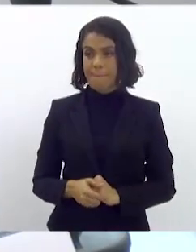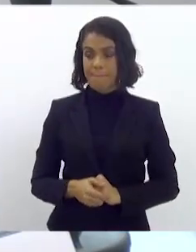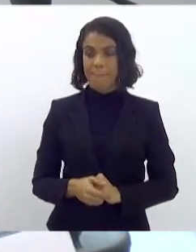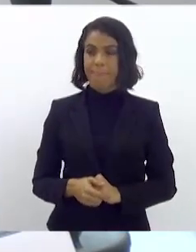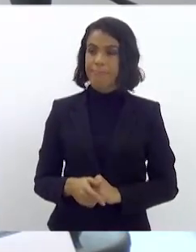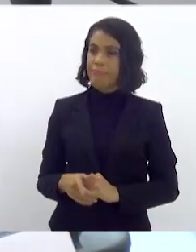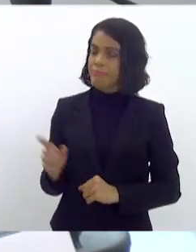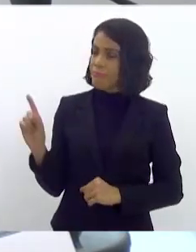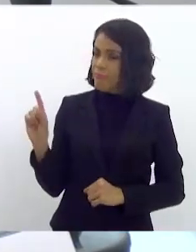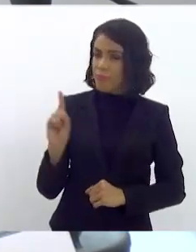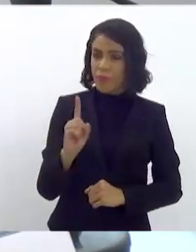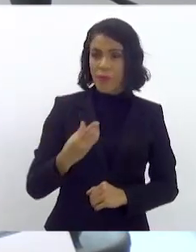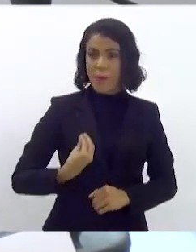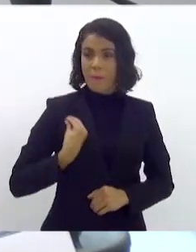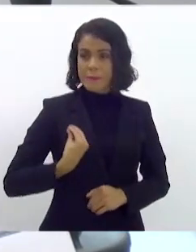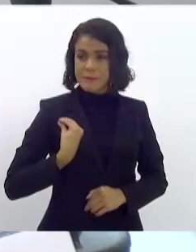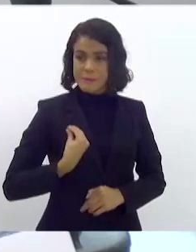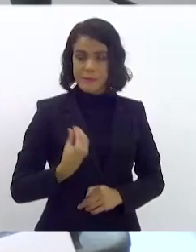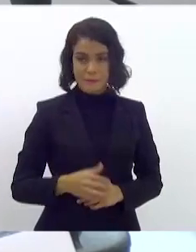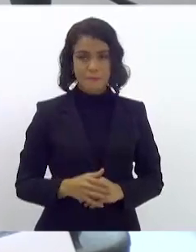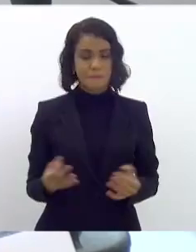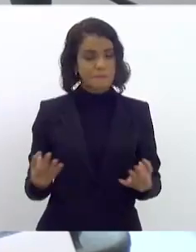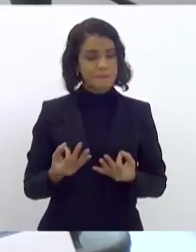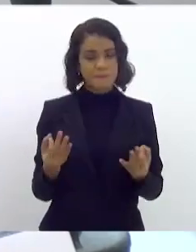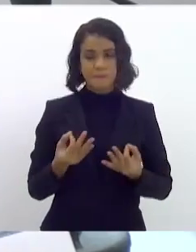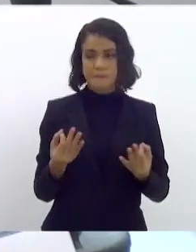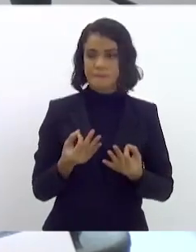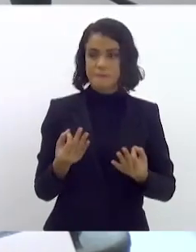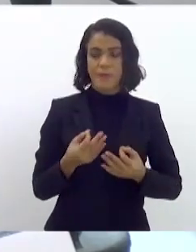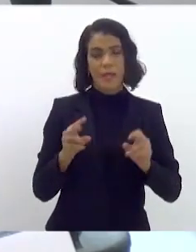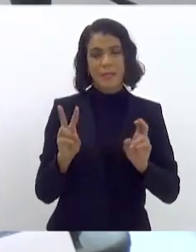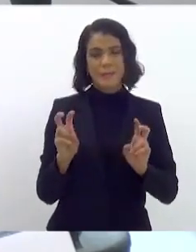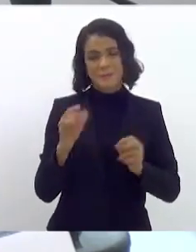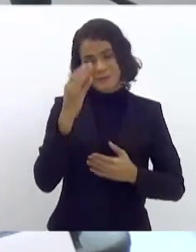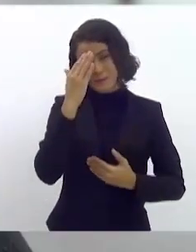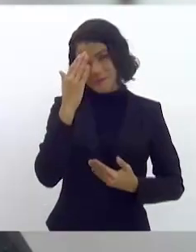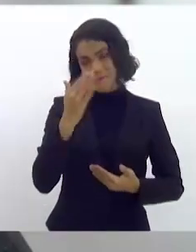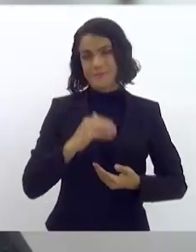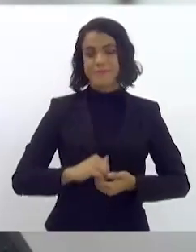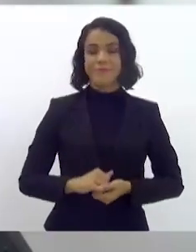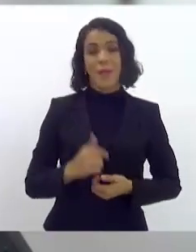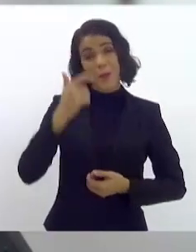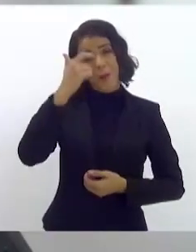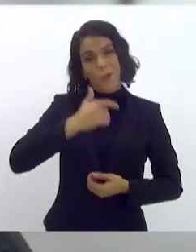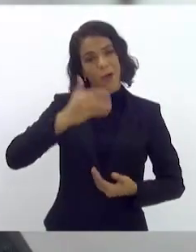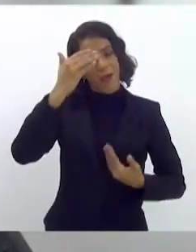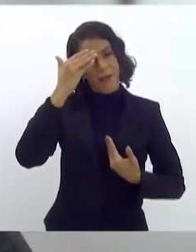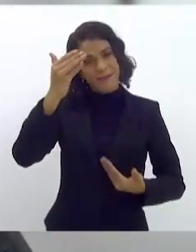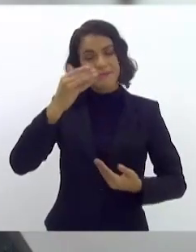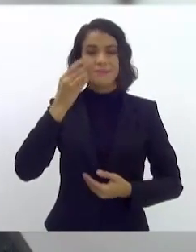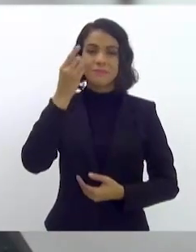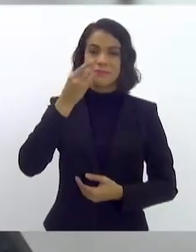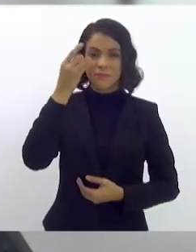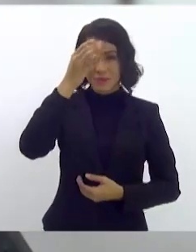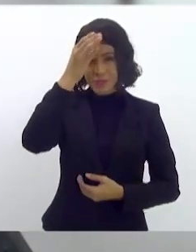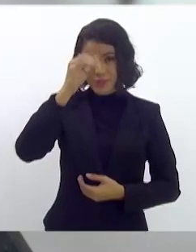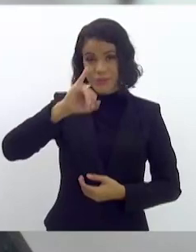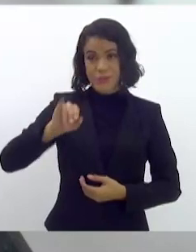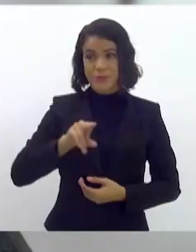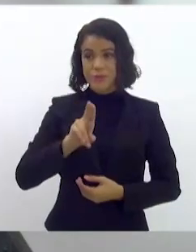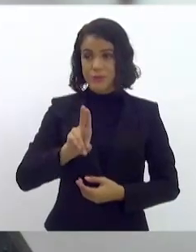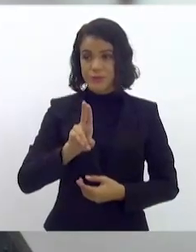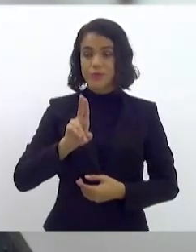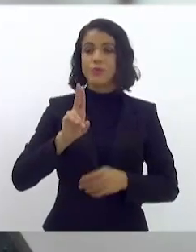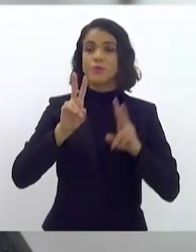trazer ela como participação. Perfeito. Era sobre isso. Muito obrigada. Bom, eu quero agradecer a deputada Tia Ju. Essa questão